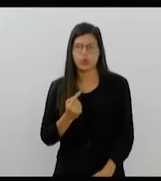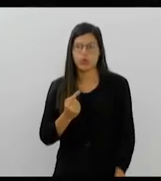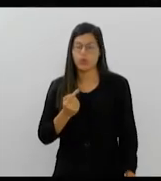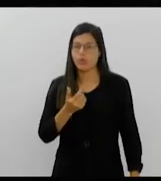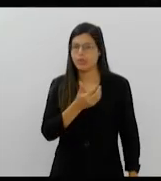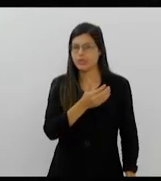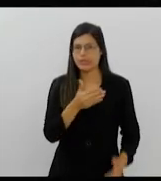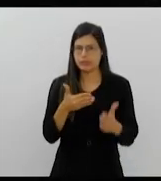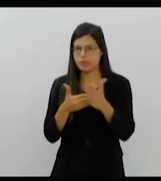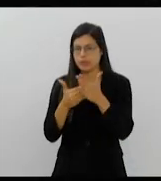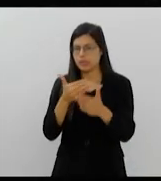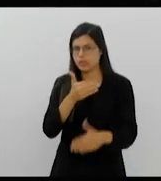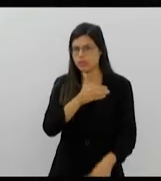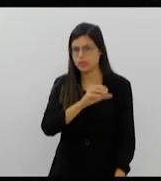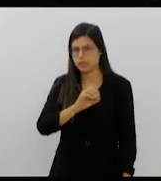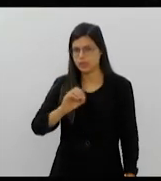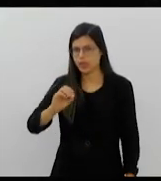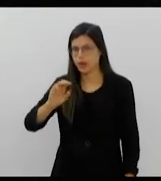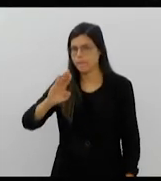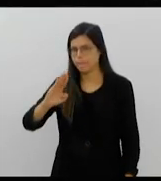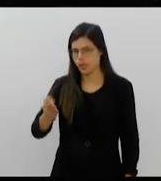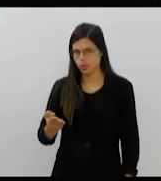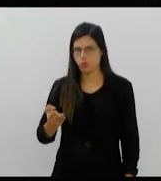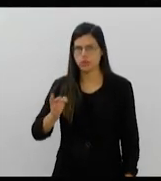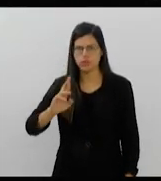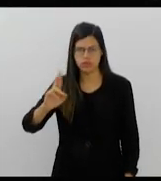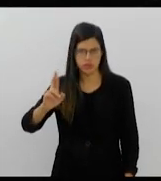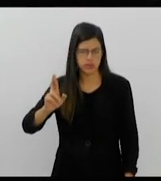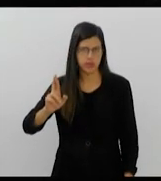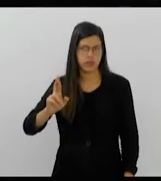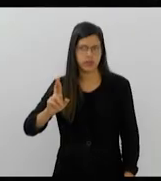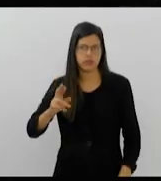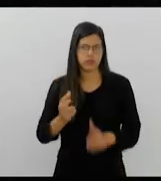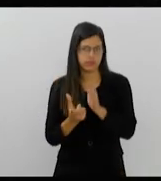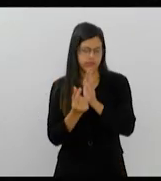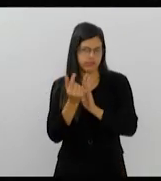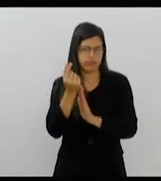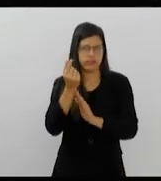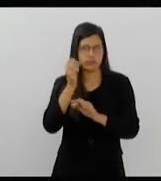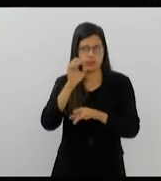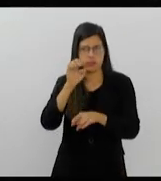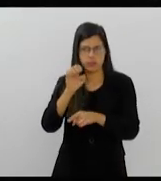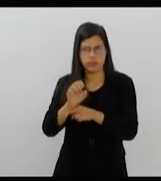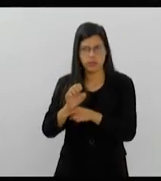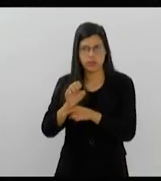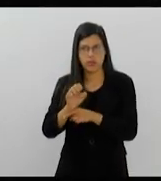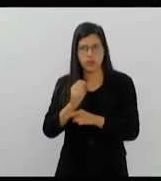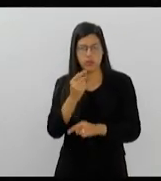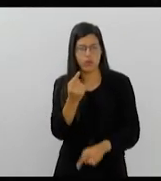100 bilhões de reais. O orçamento do Estado é